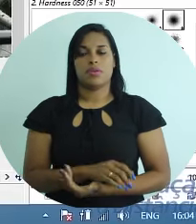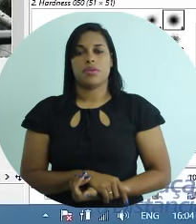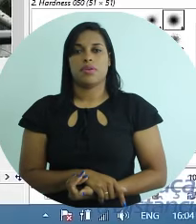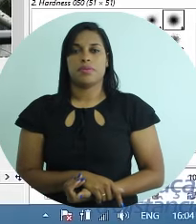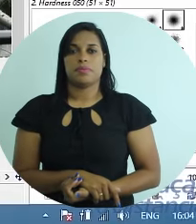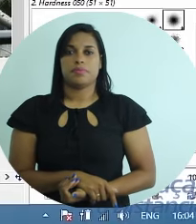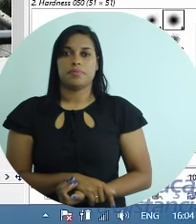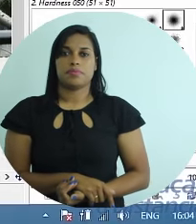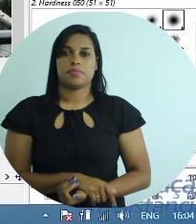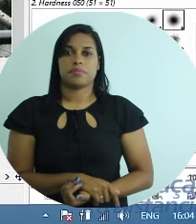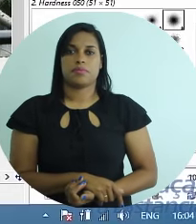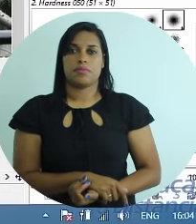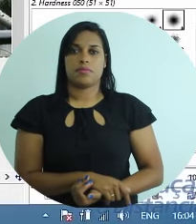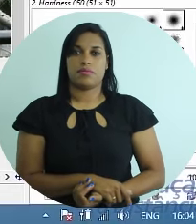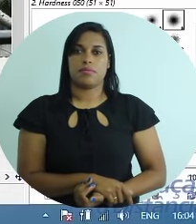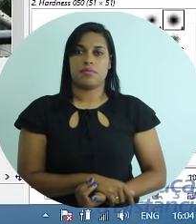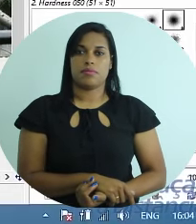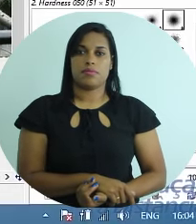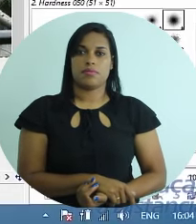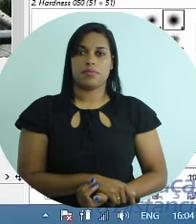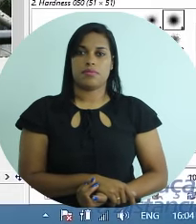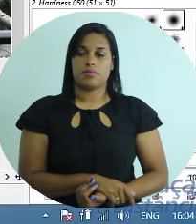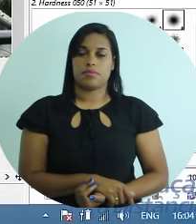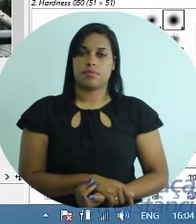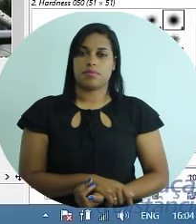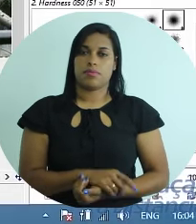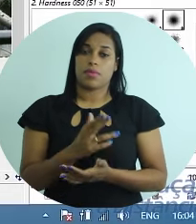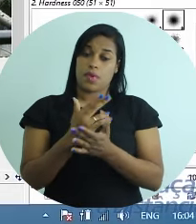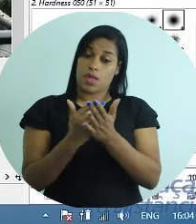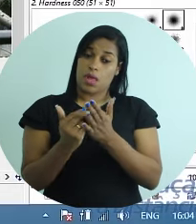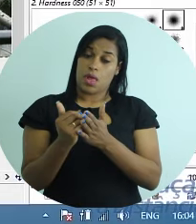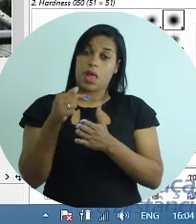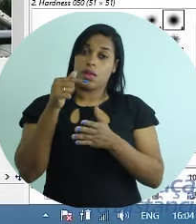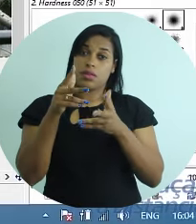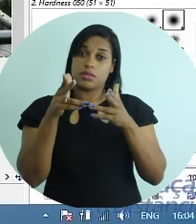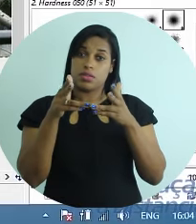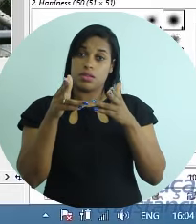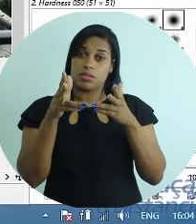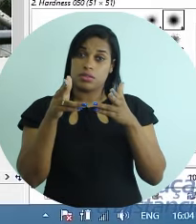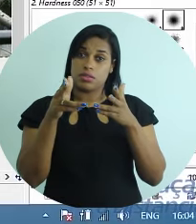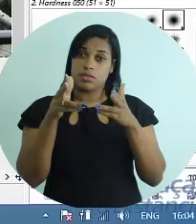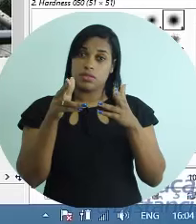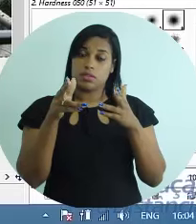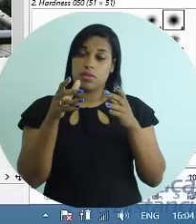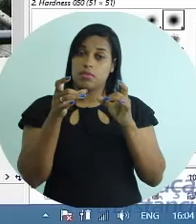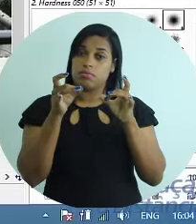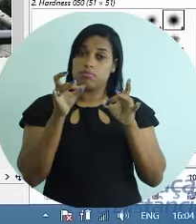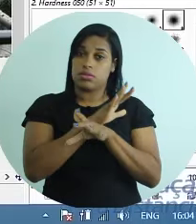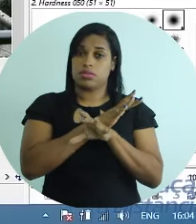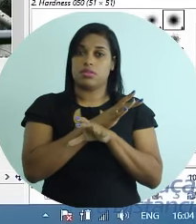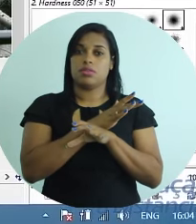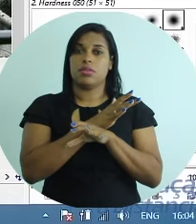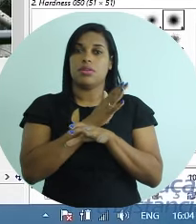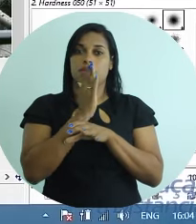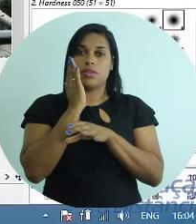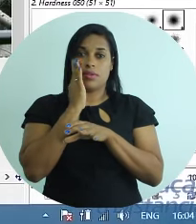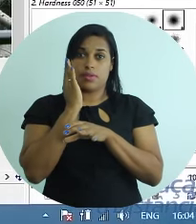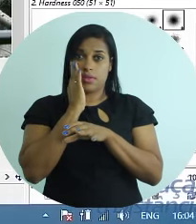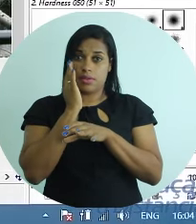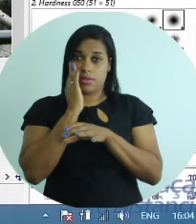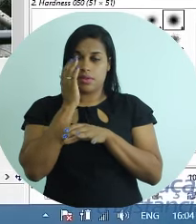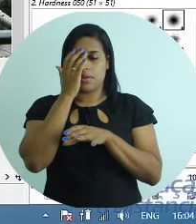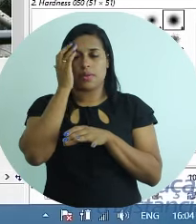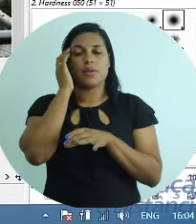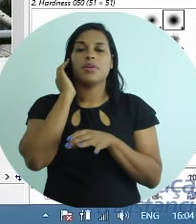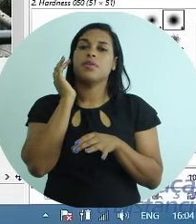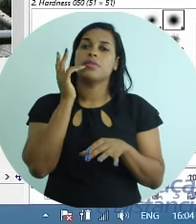e a imagem vai ser, pelo menos essa parte, essa edição que nós fizemos, ela será desfeita. Então, vamos